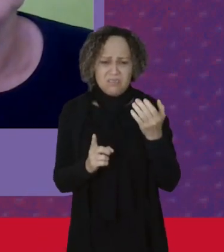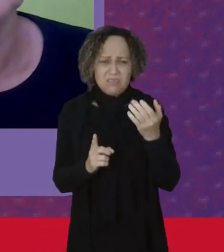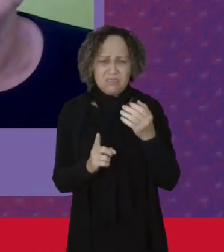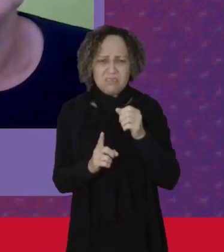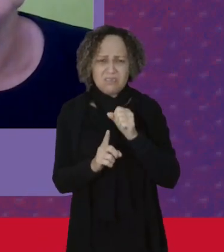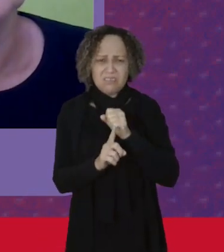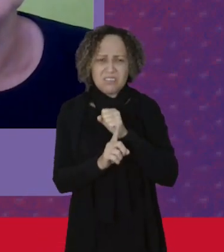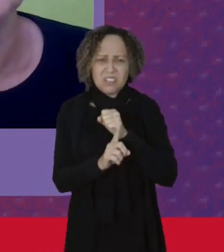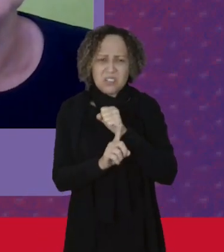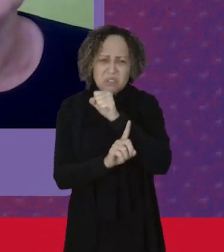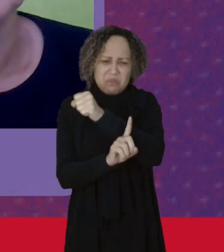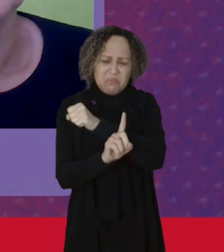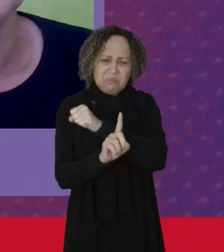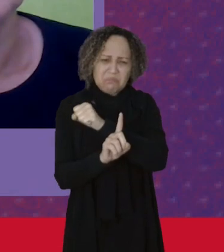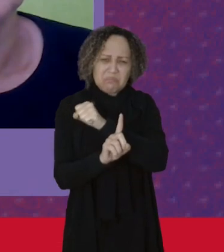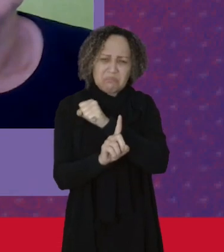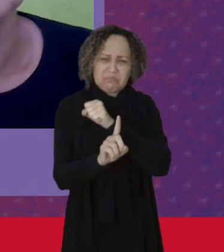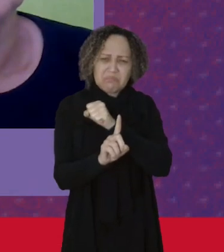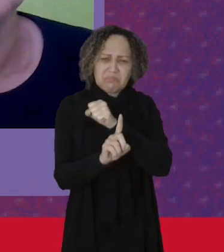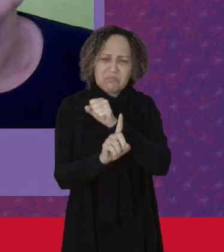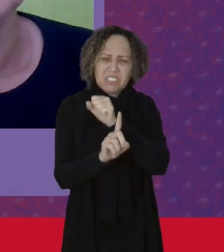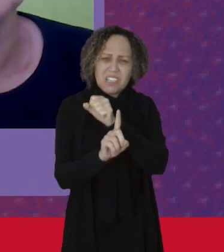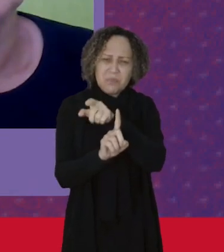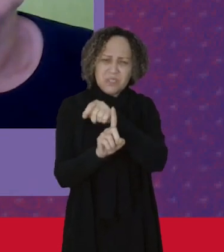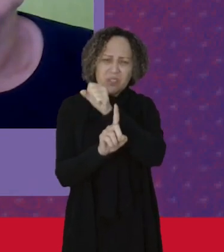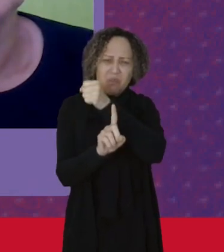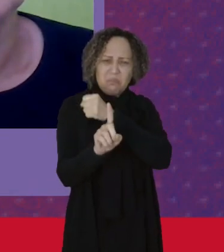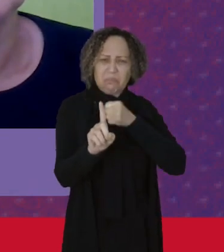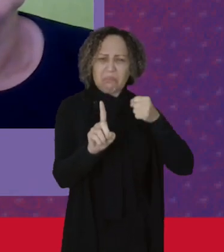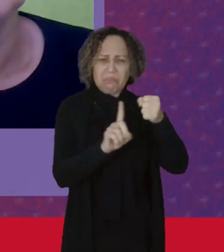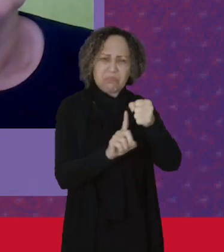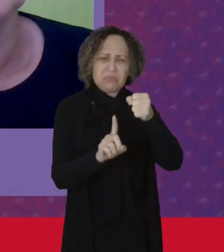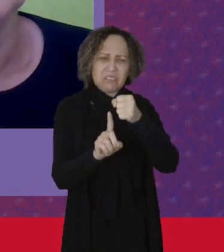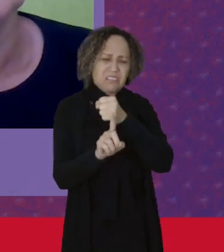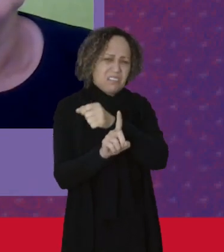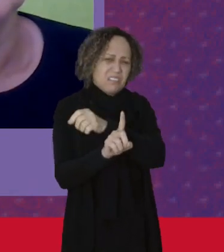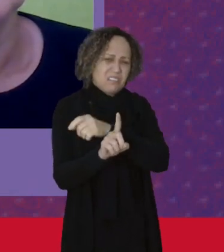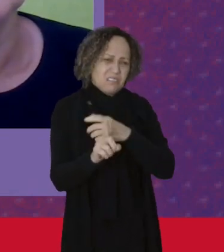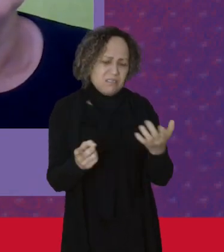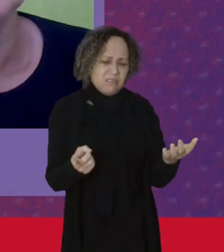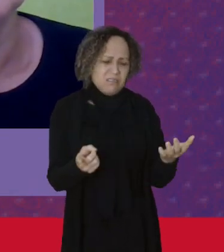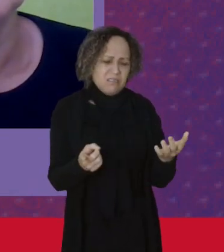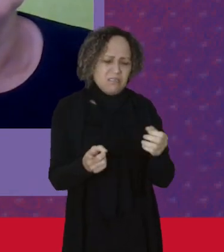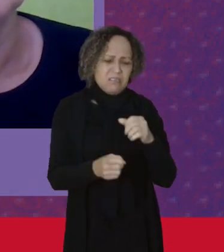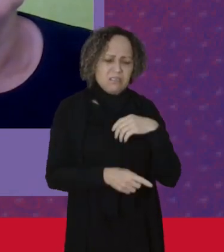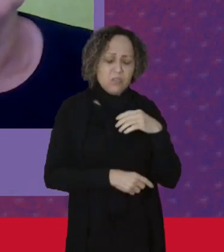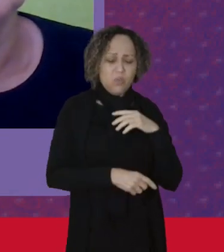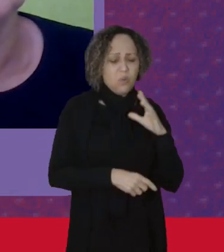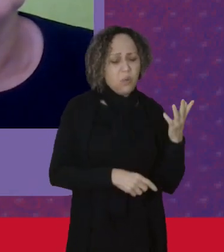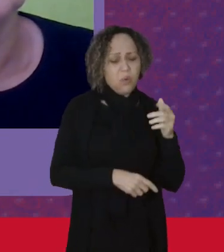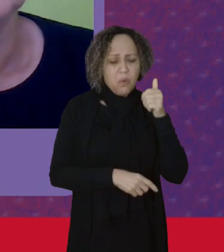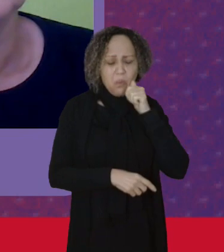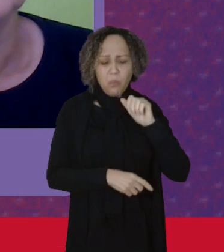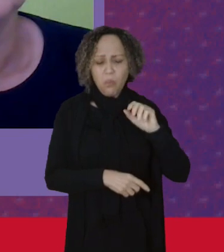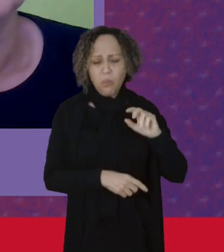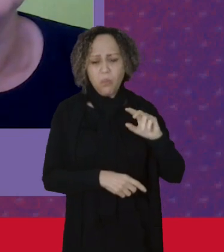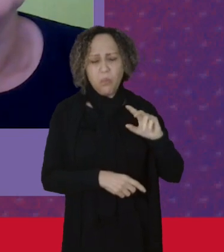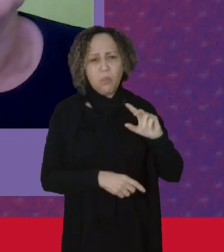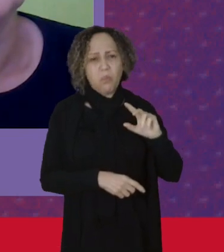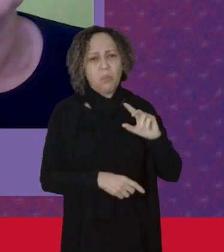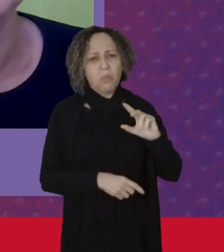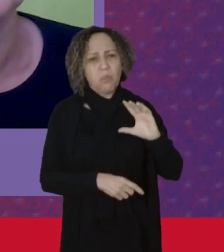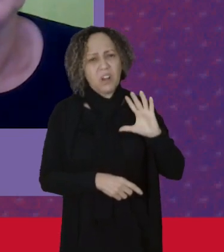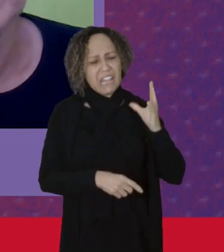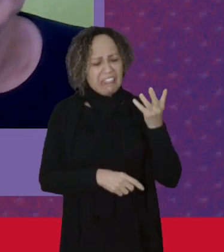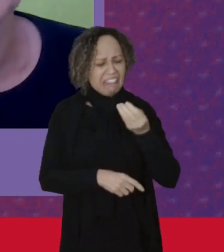pode pegar e matar ela, feminicídio, ou a mulher trans morrer daquelas formas